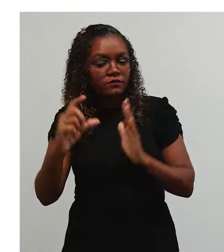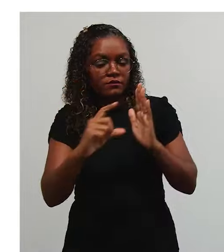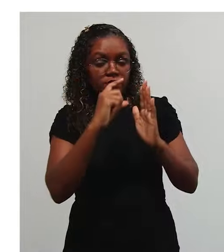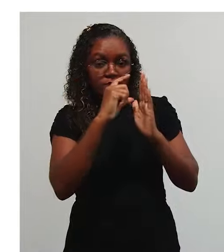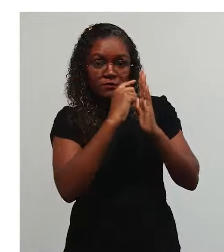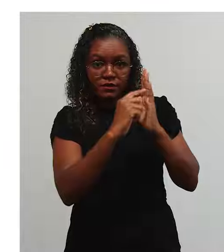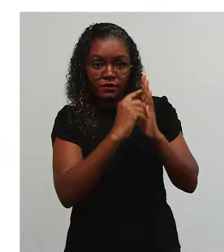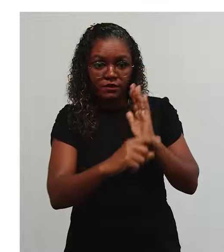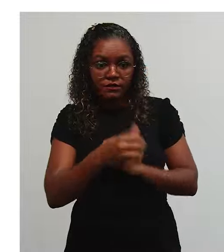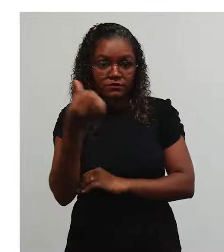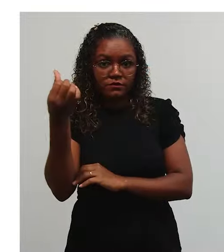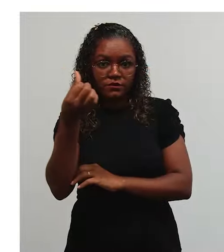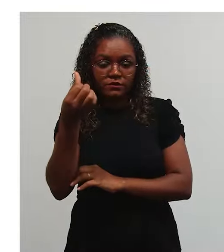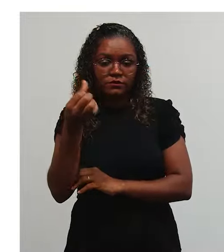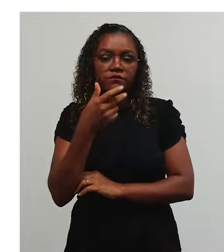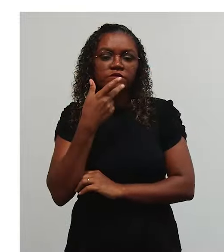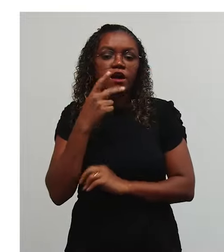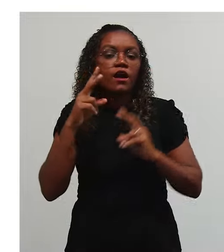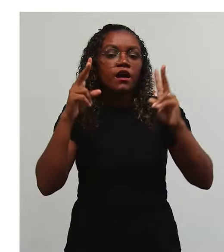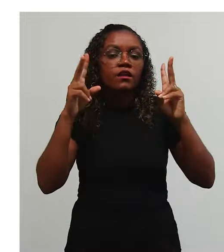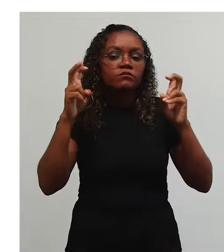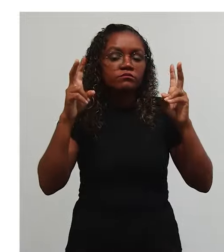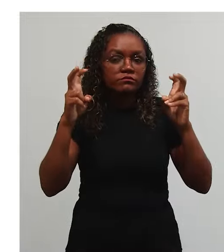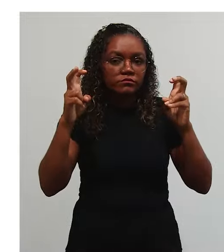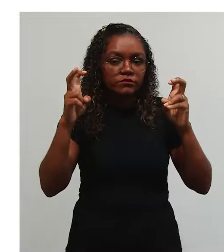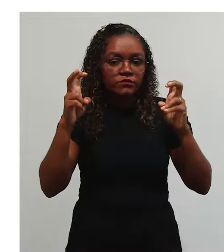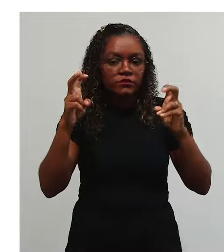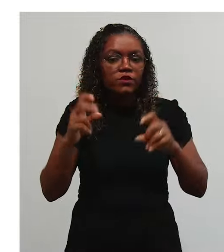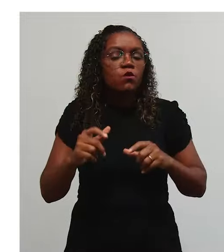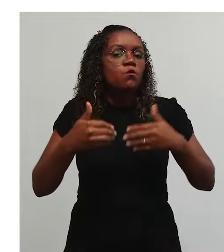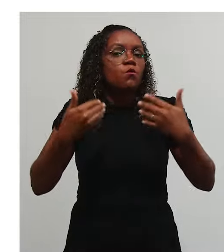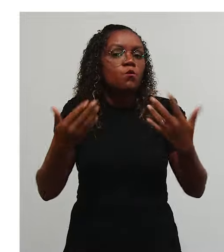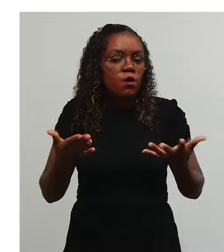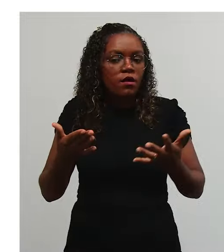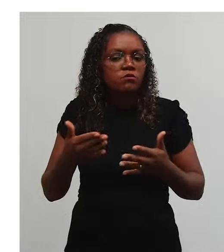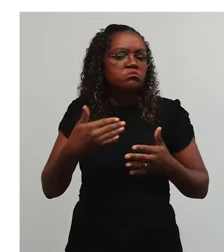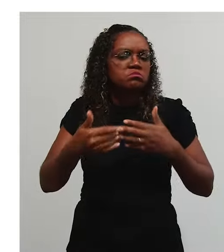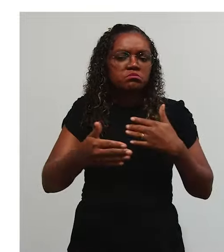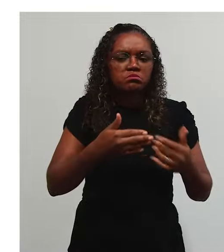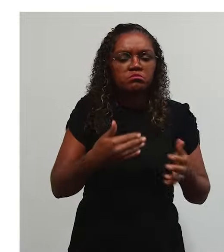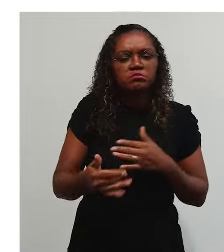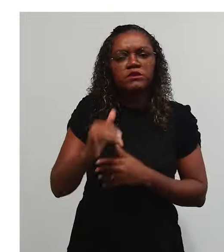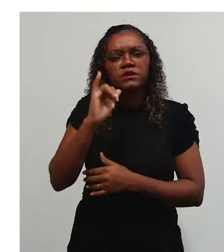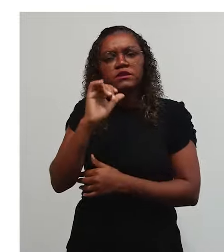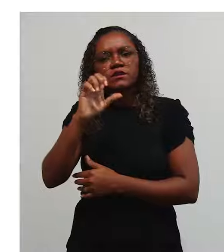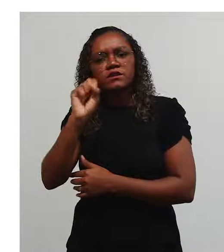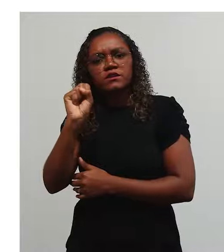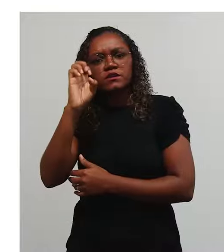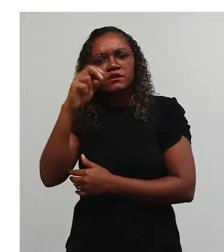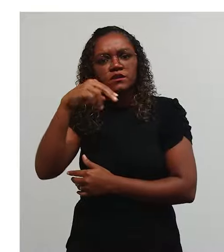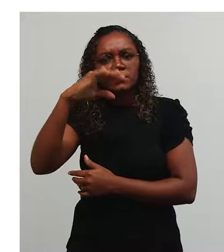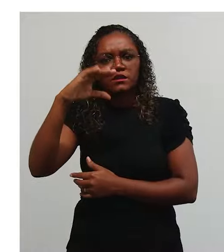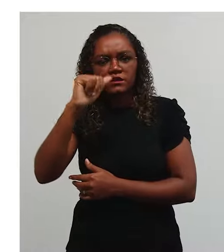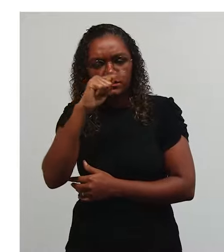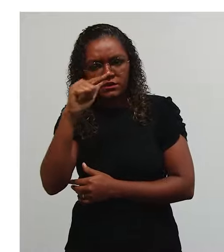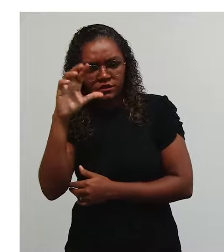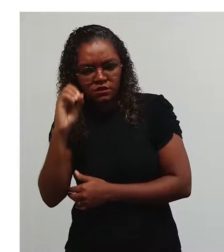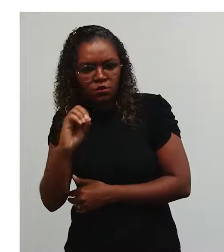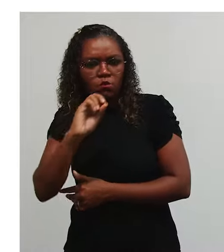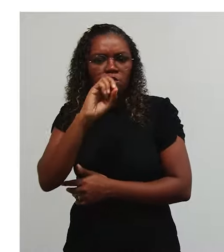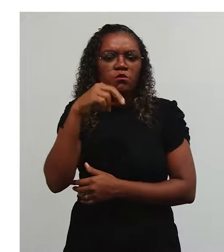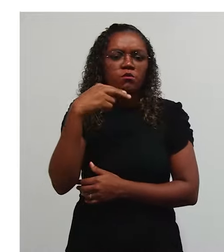parágrafo sexto qualquer subsídio ou isenção redução de base de cálculo